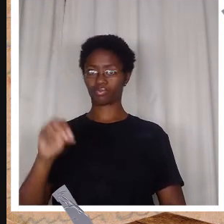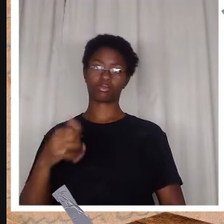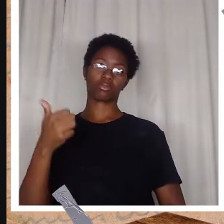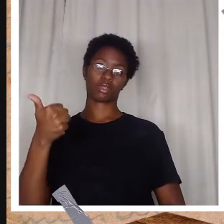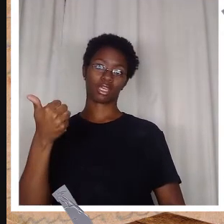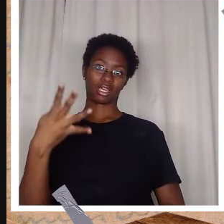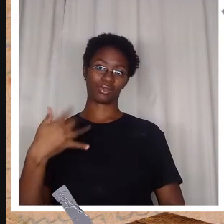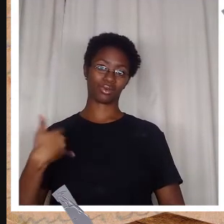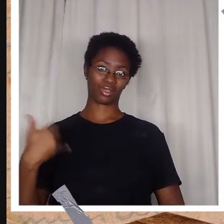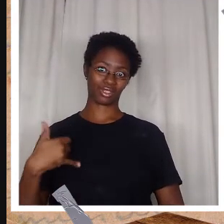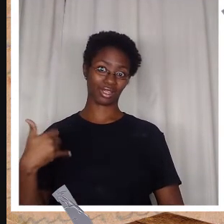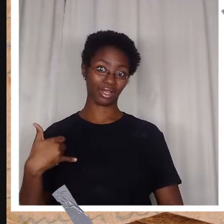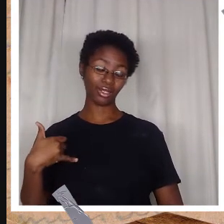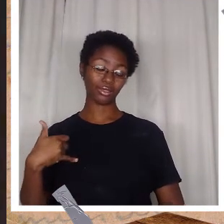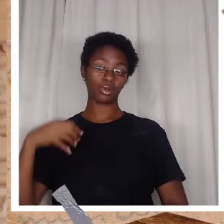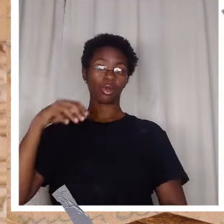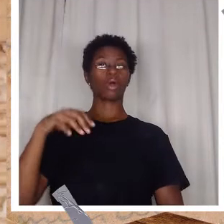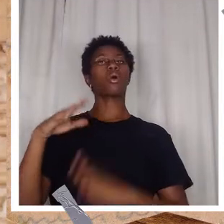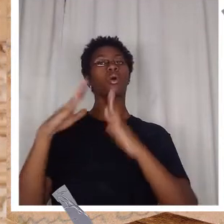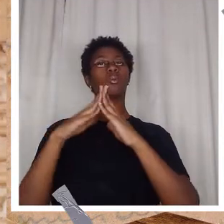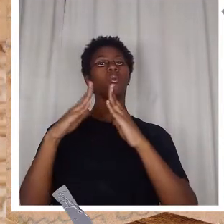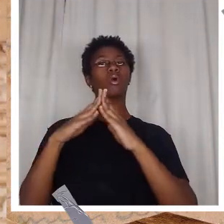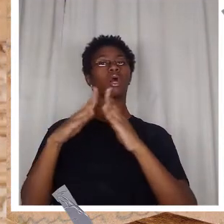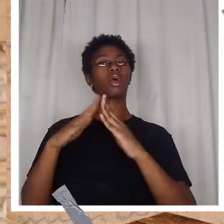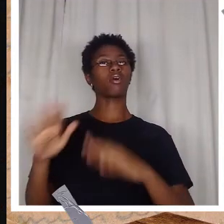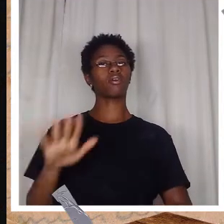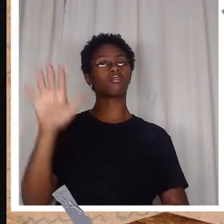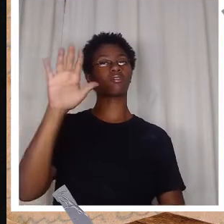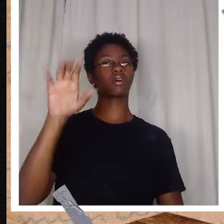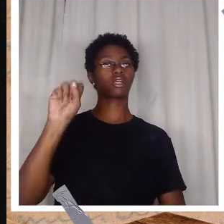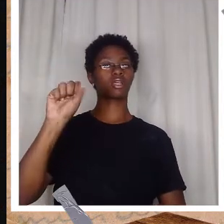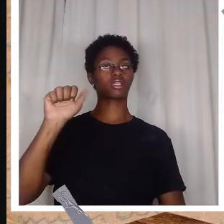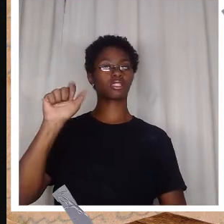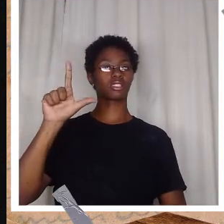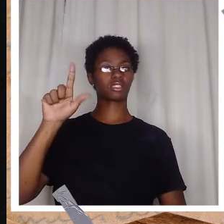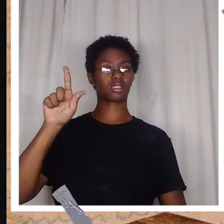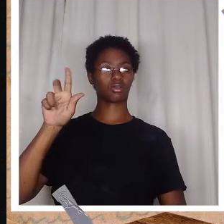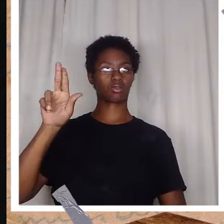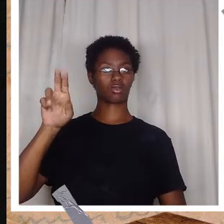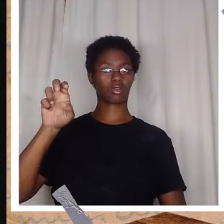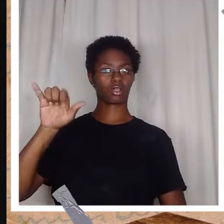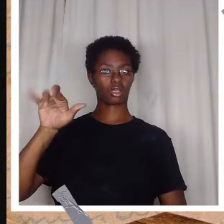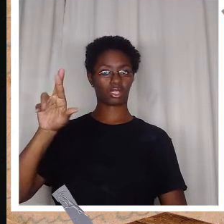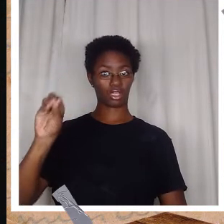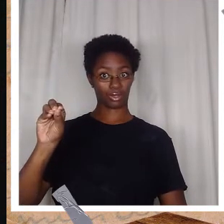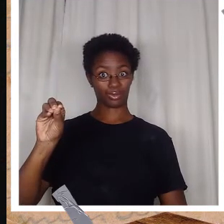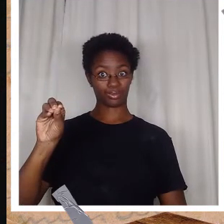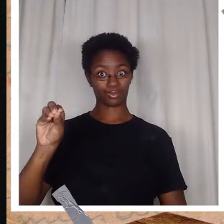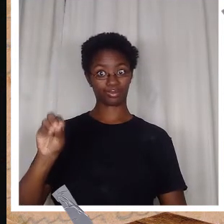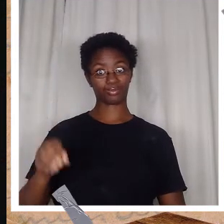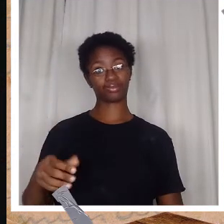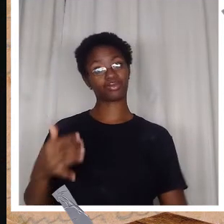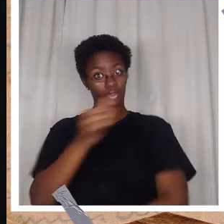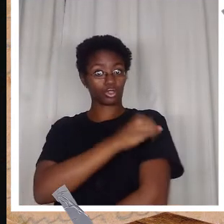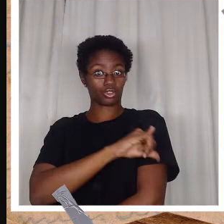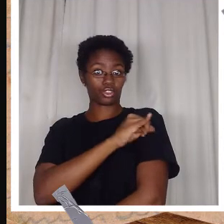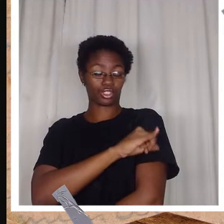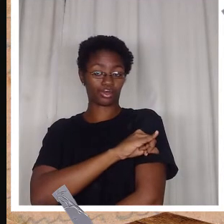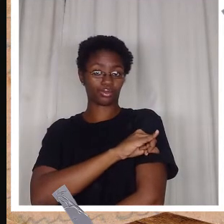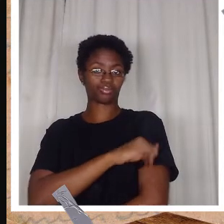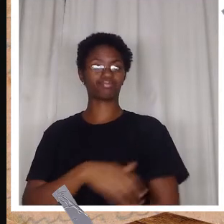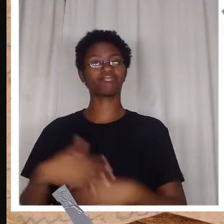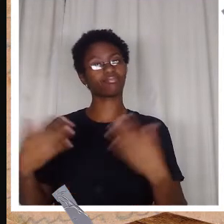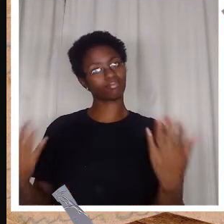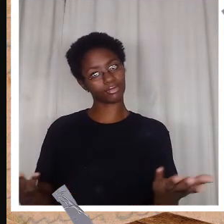do Morro do Salgueiro, aqui no Rio de Janeiro. João Pedro é mais um número